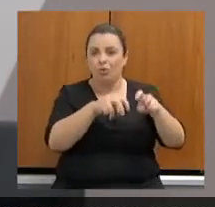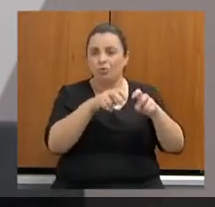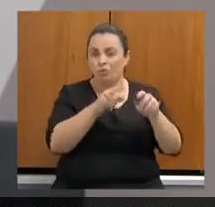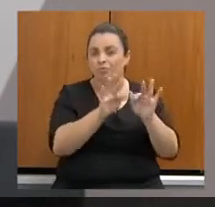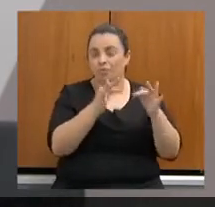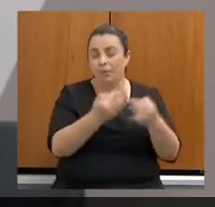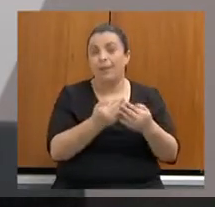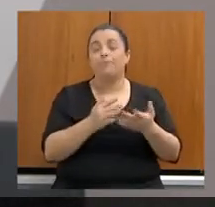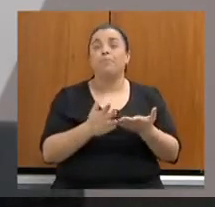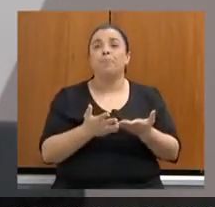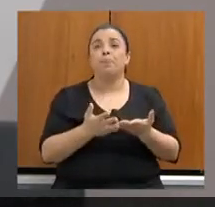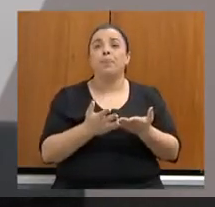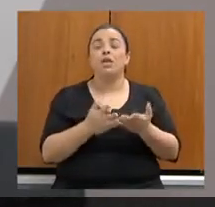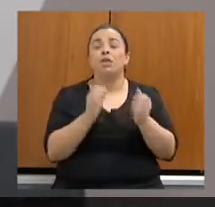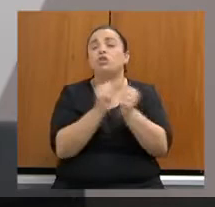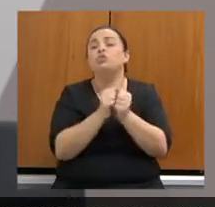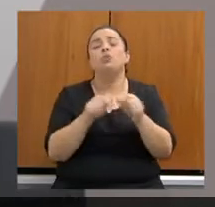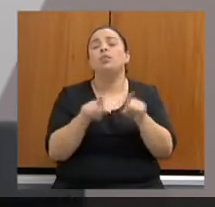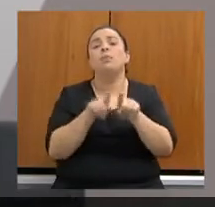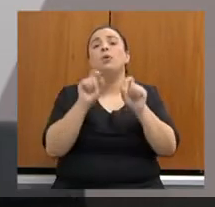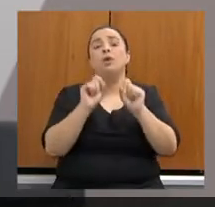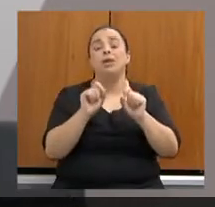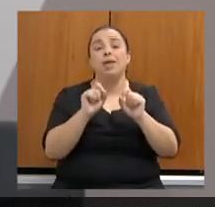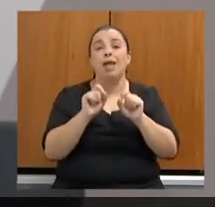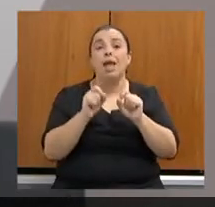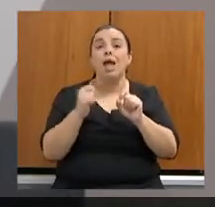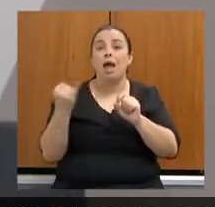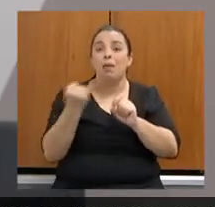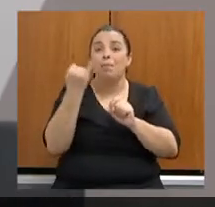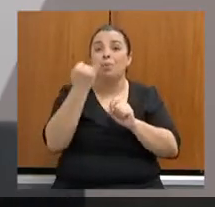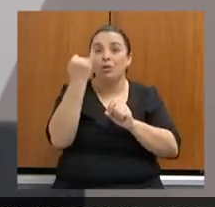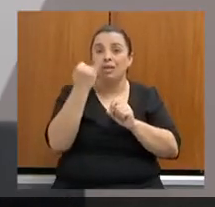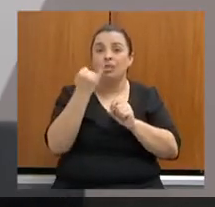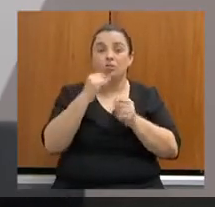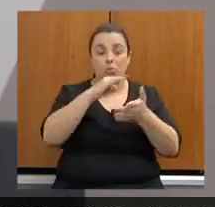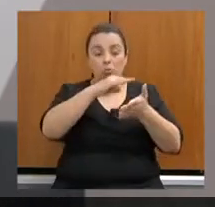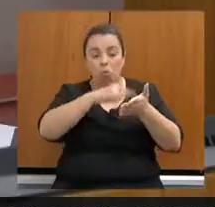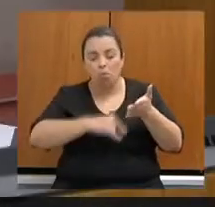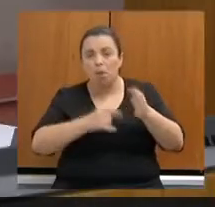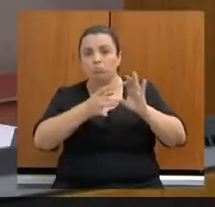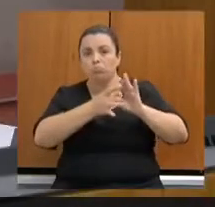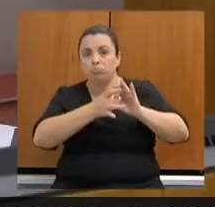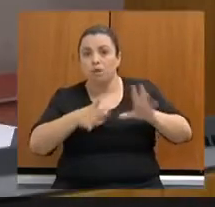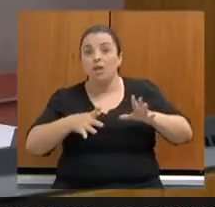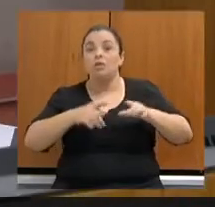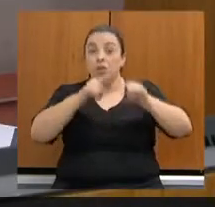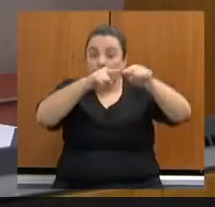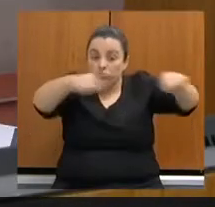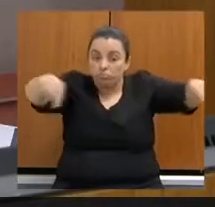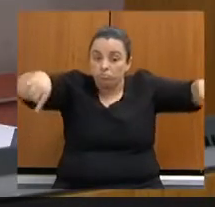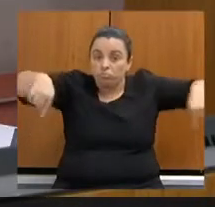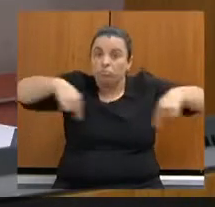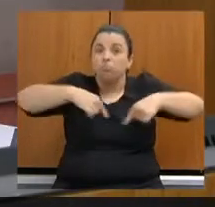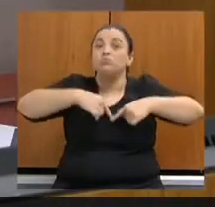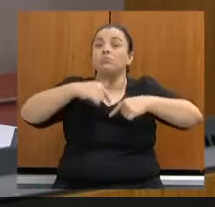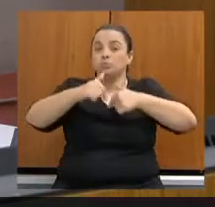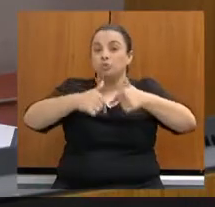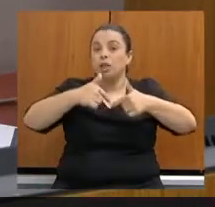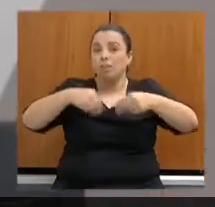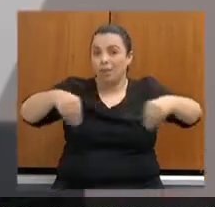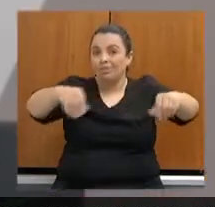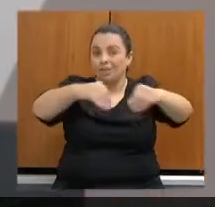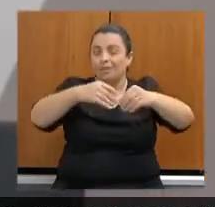junto com isso a importância da regularização fundiária eu vi a senhora já apresentou dados em relação às dificuldades da